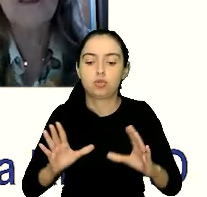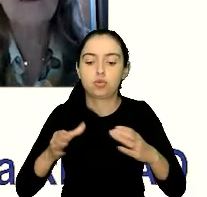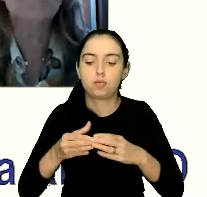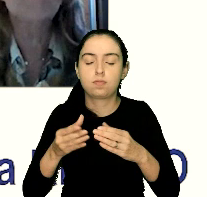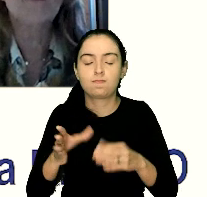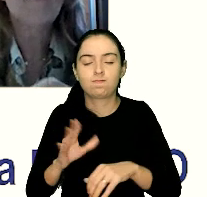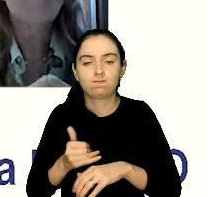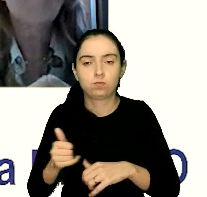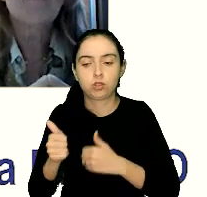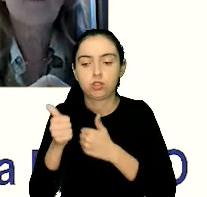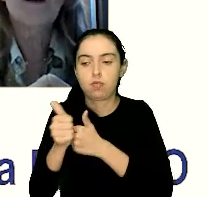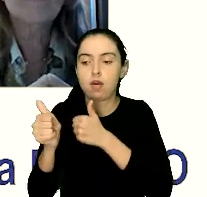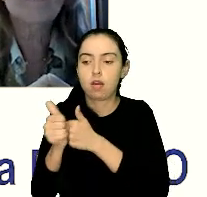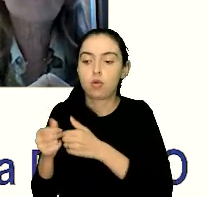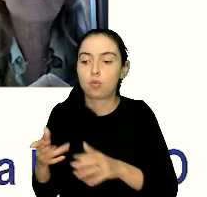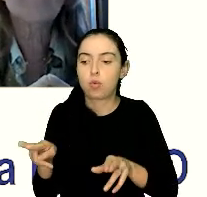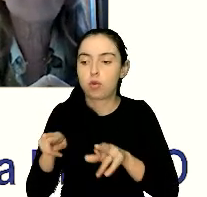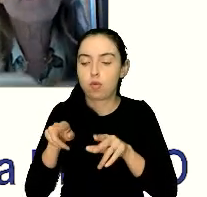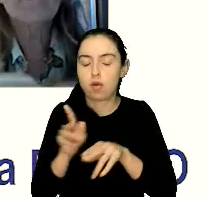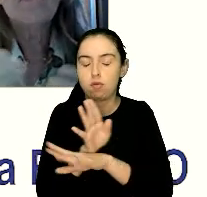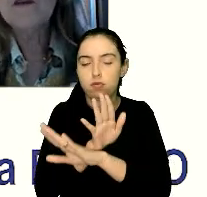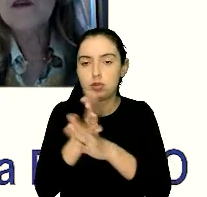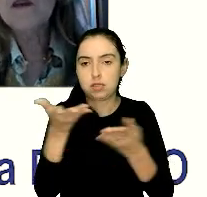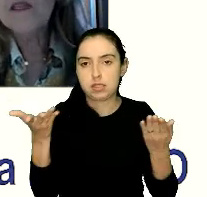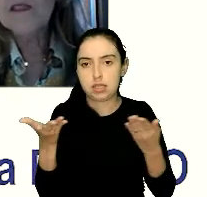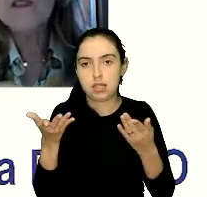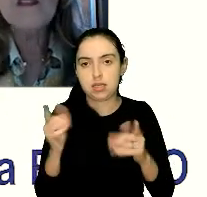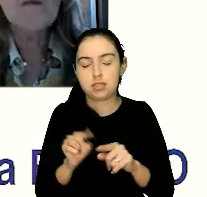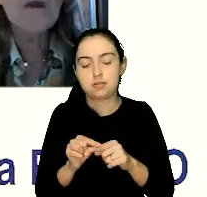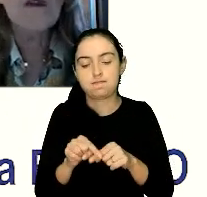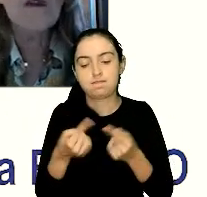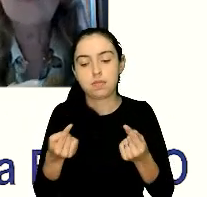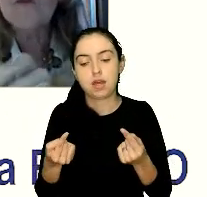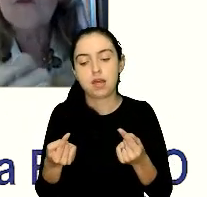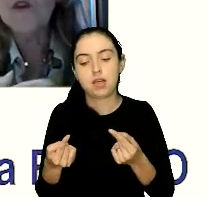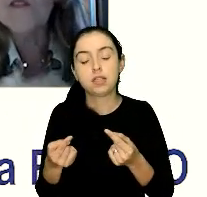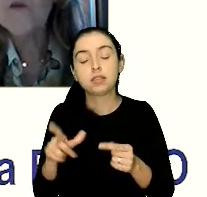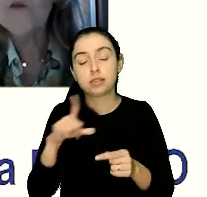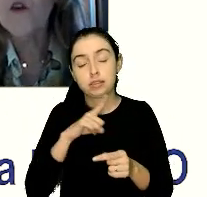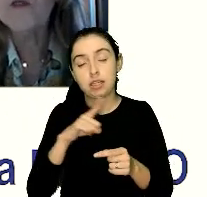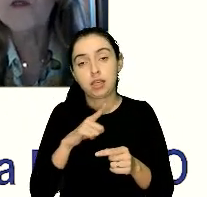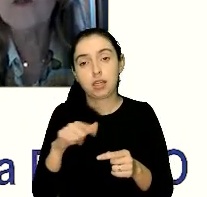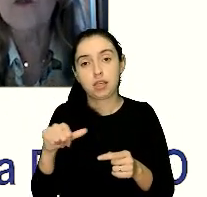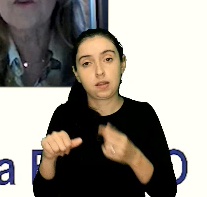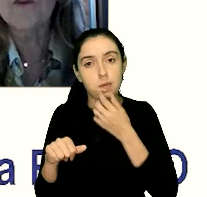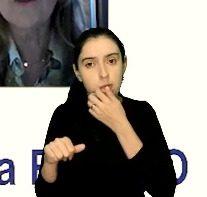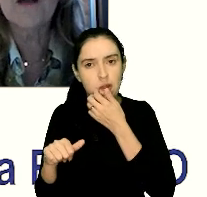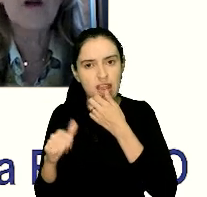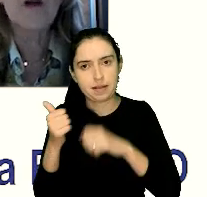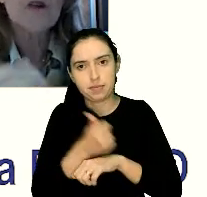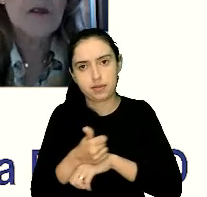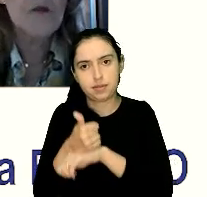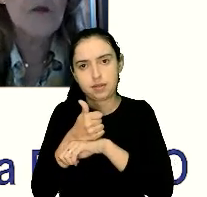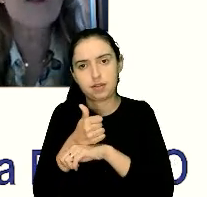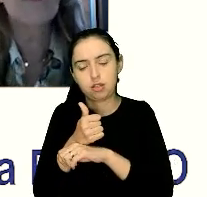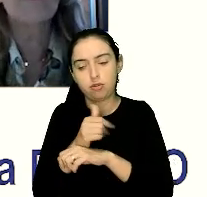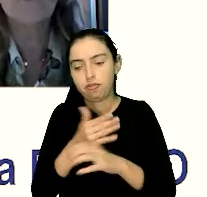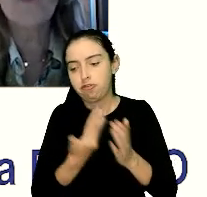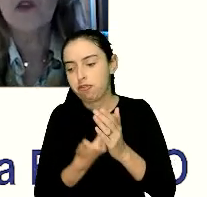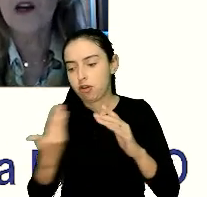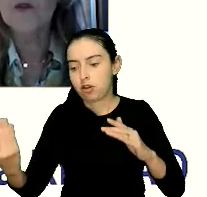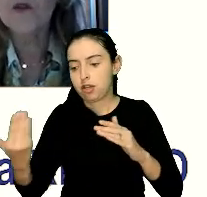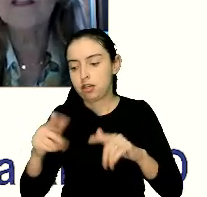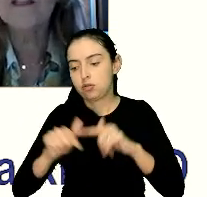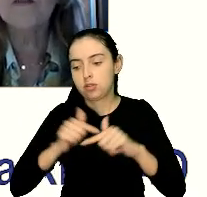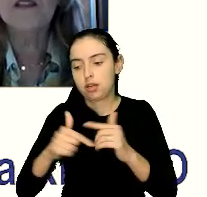como vocês, né? Mas existem também profissionais fora do seu ambiente de trabalho que vão